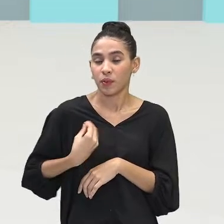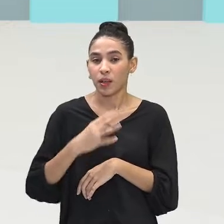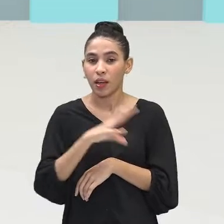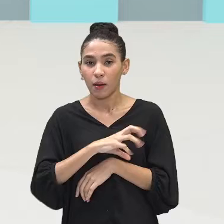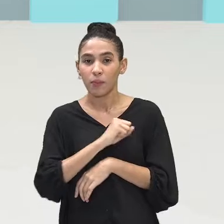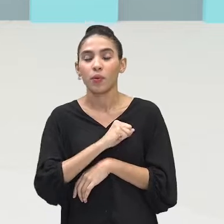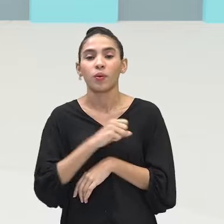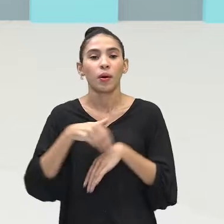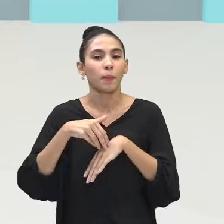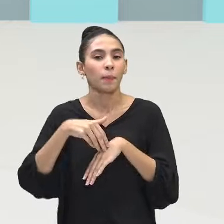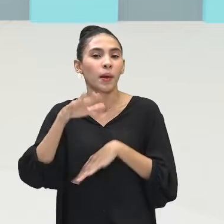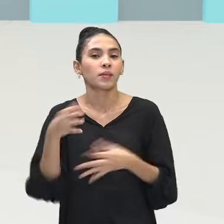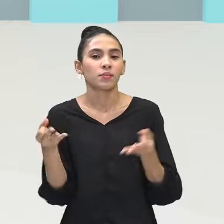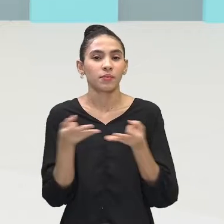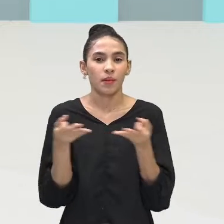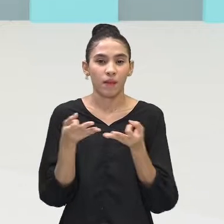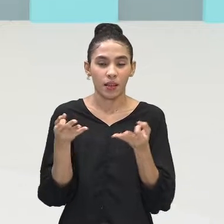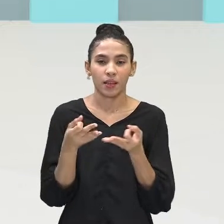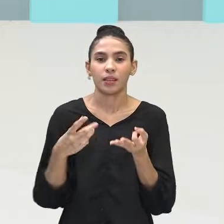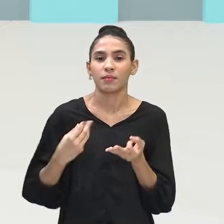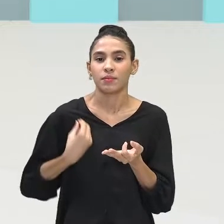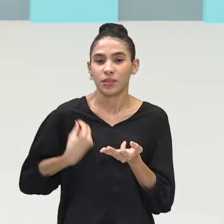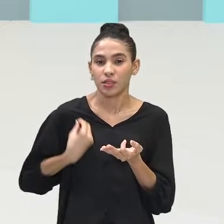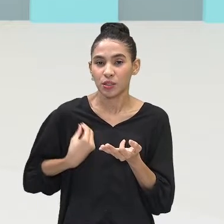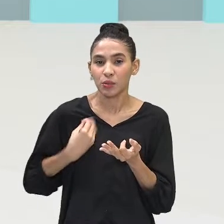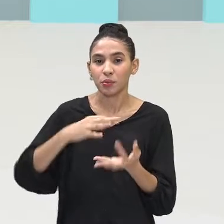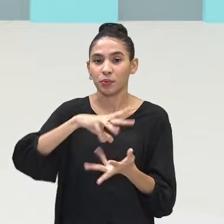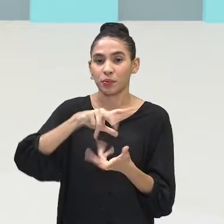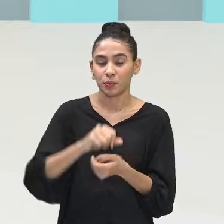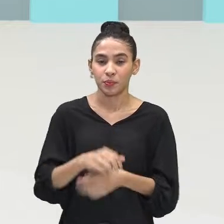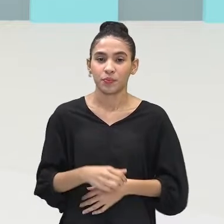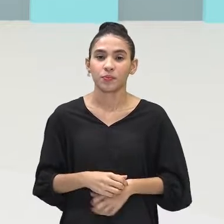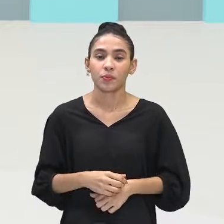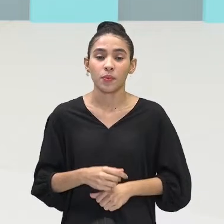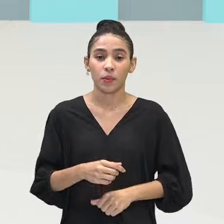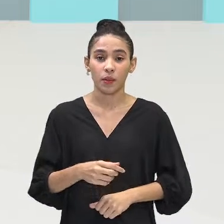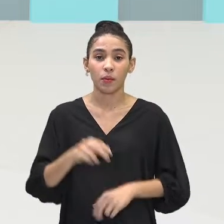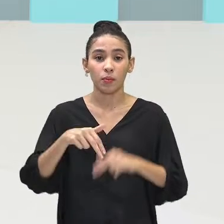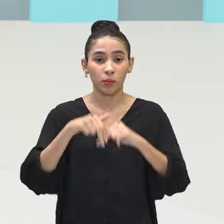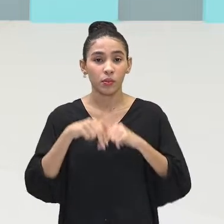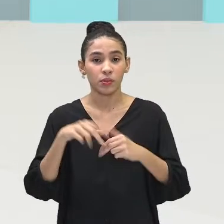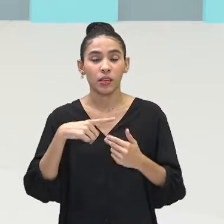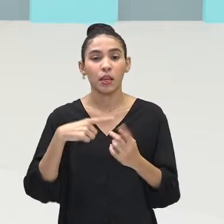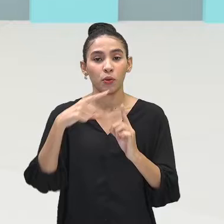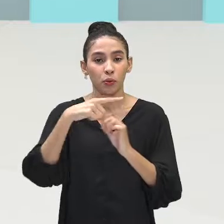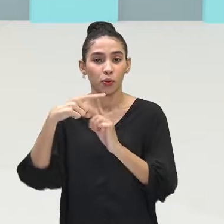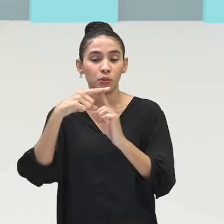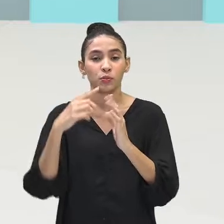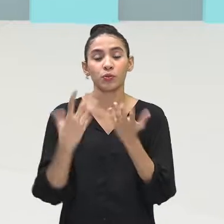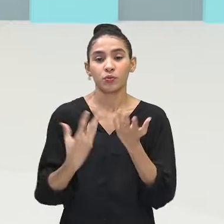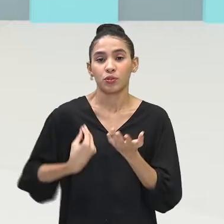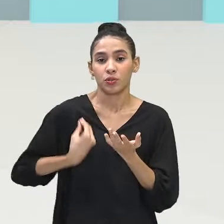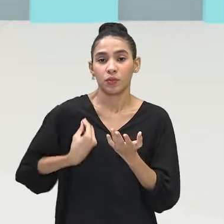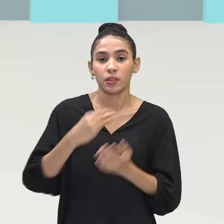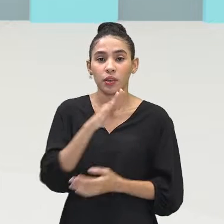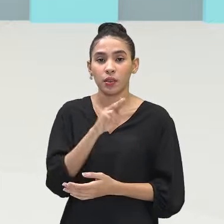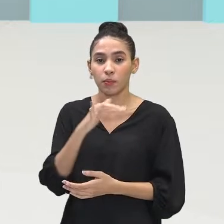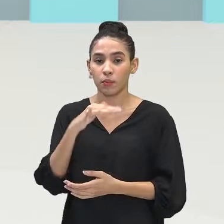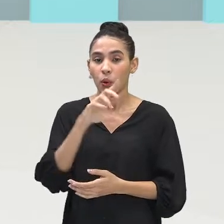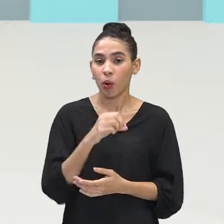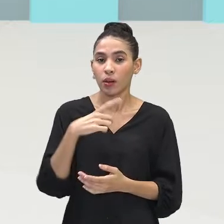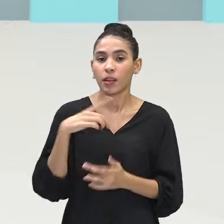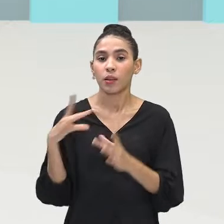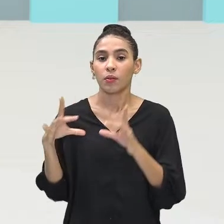é a coisa mais perfeita que existe no mundo, digamos assim. Por isso que nós temos aí um estilo de vida bucólico em pleno